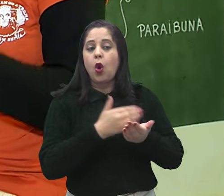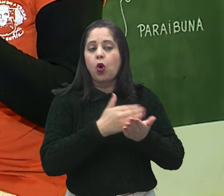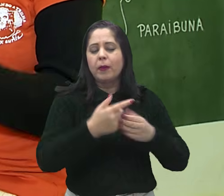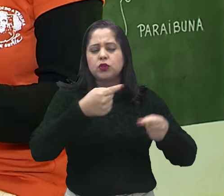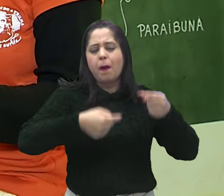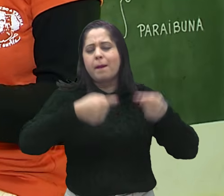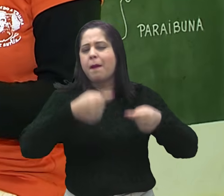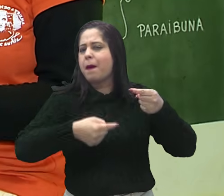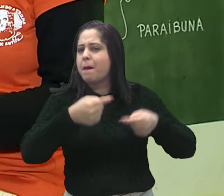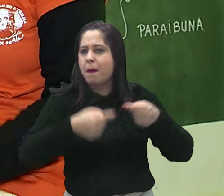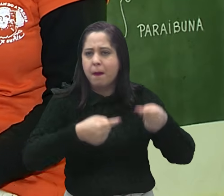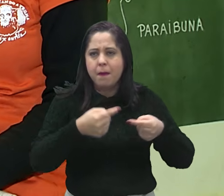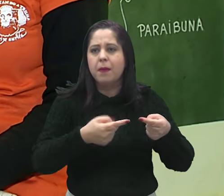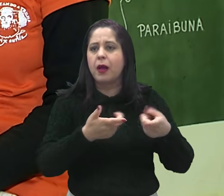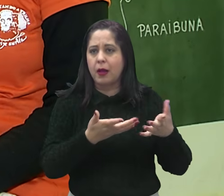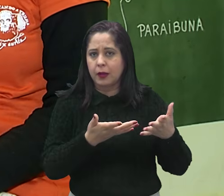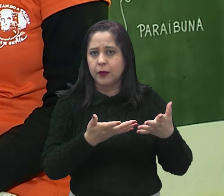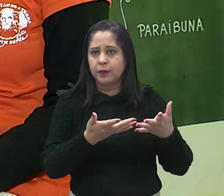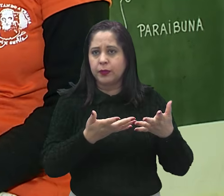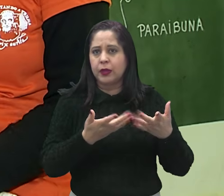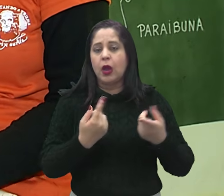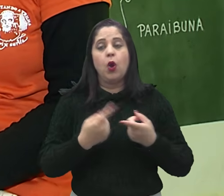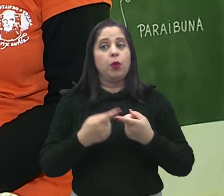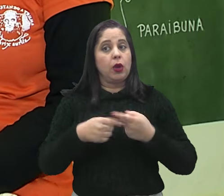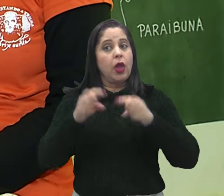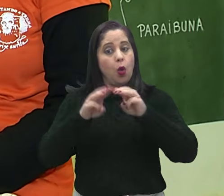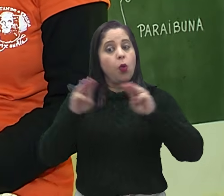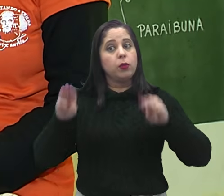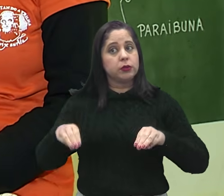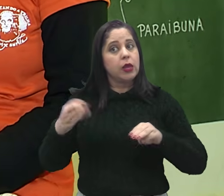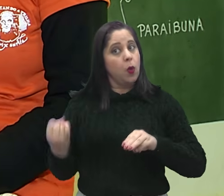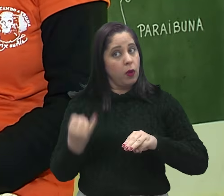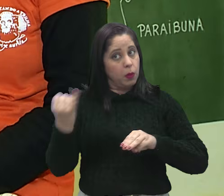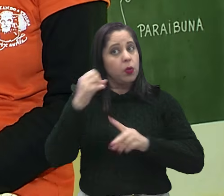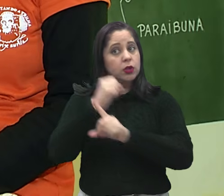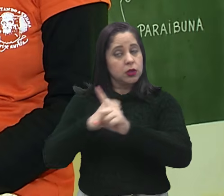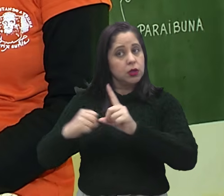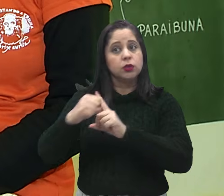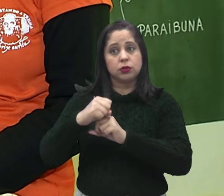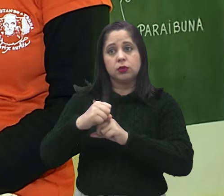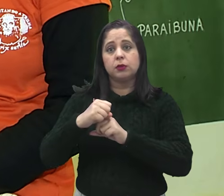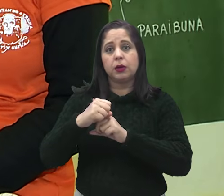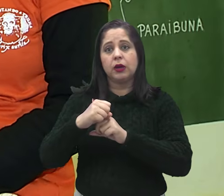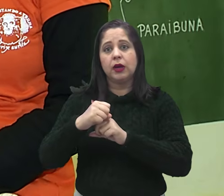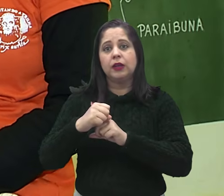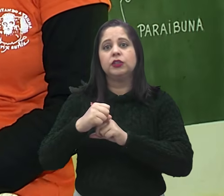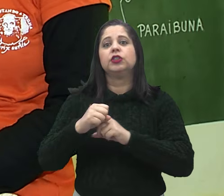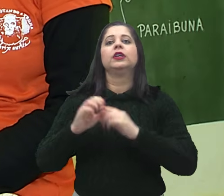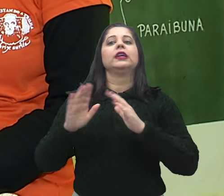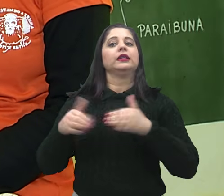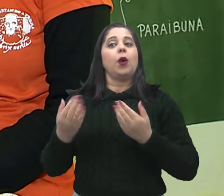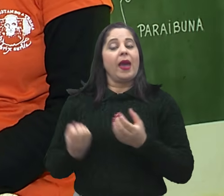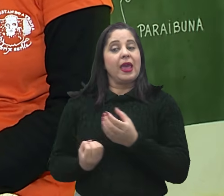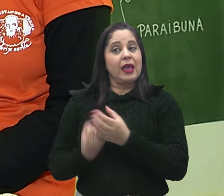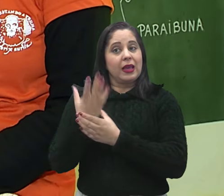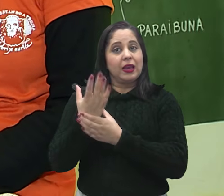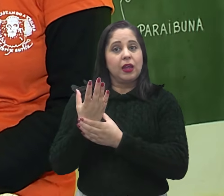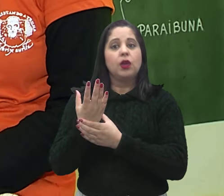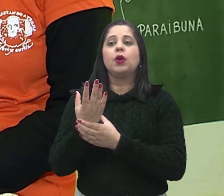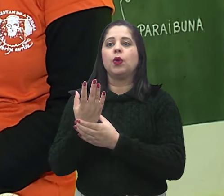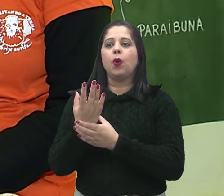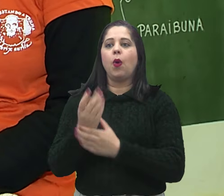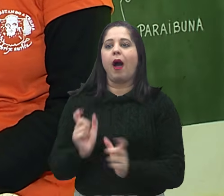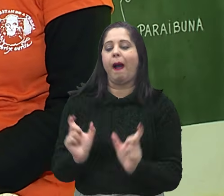sobre qual era esse papel social dos museus. Nessa discussão criou-se então uma terminologia que foi essa terminologia